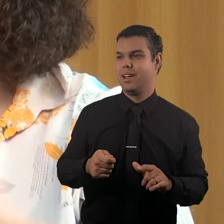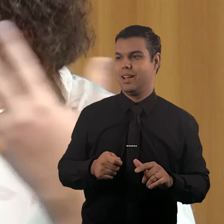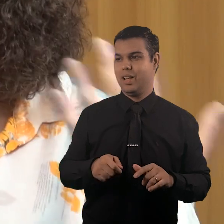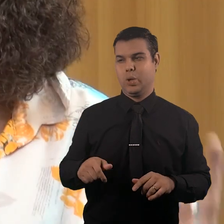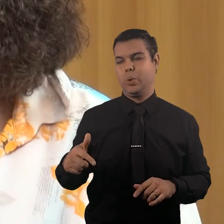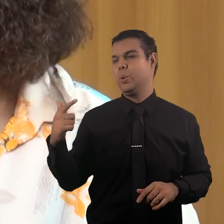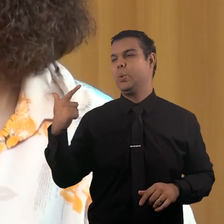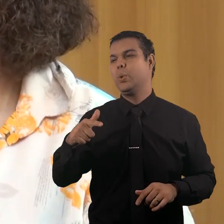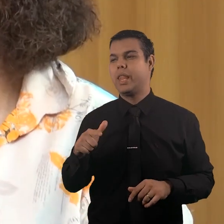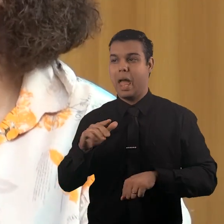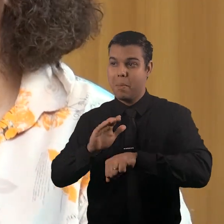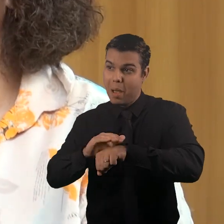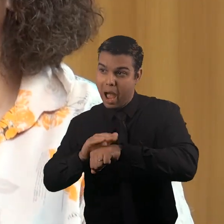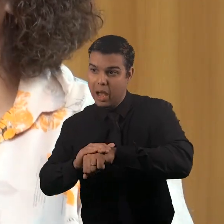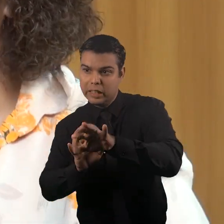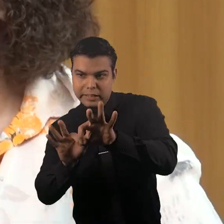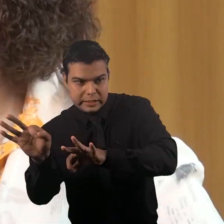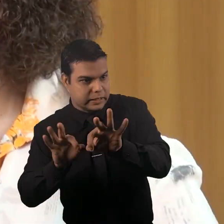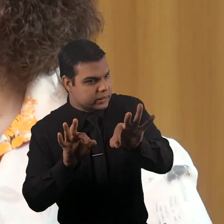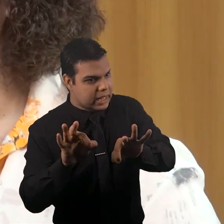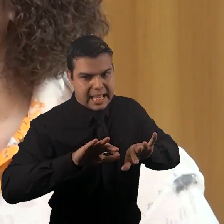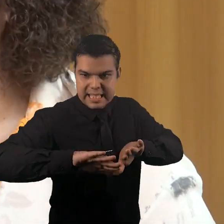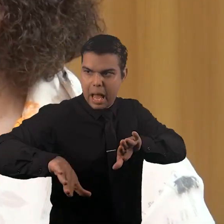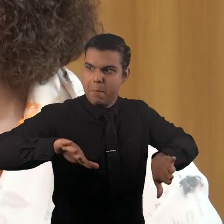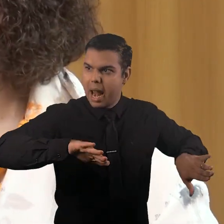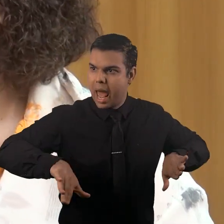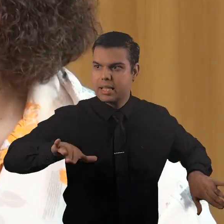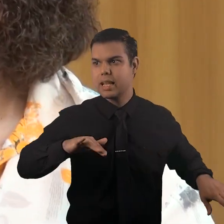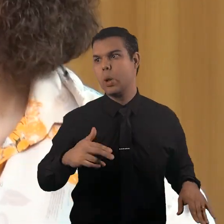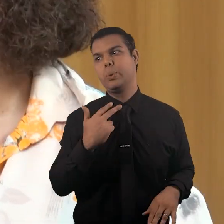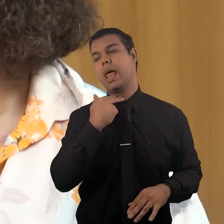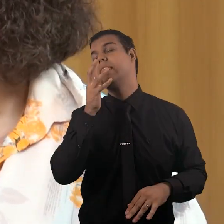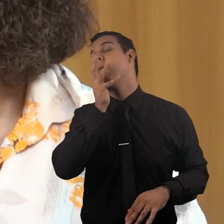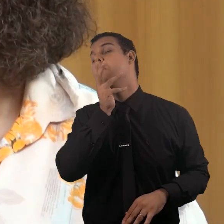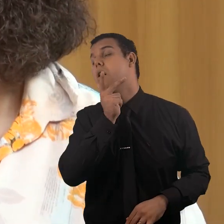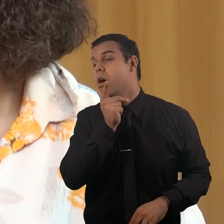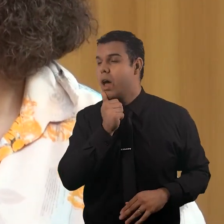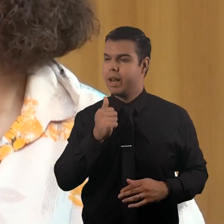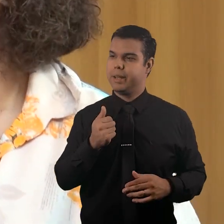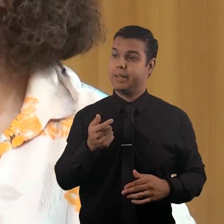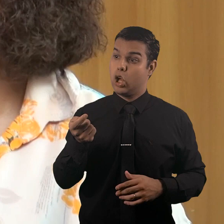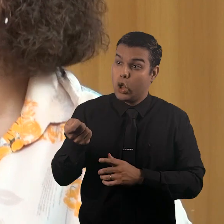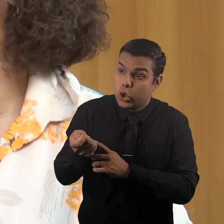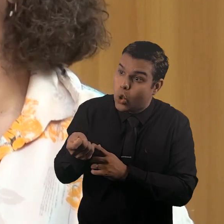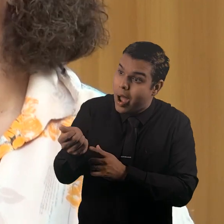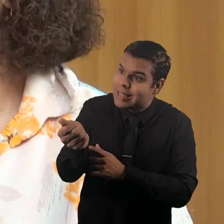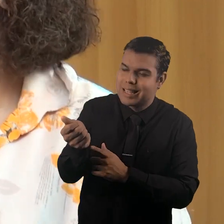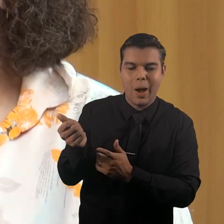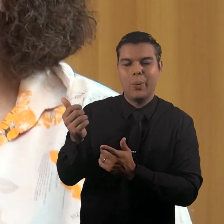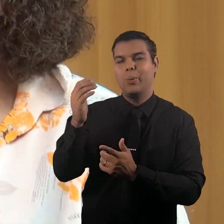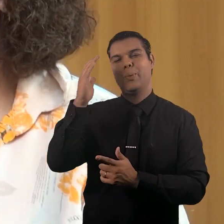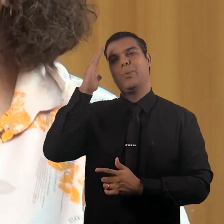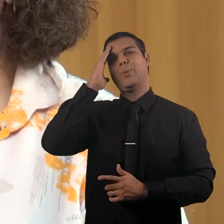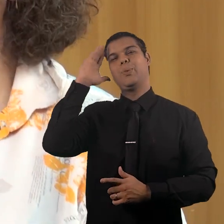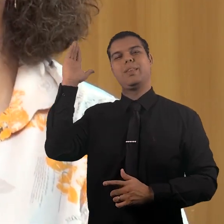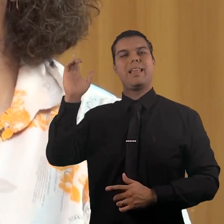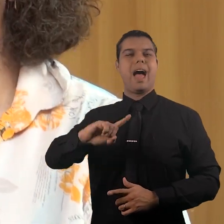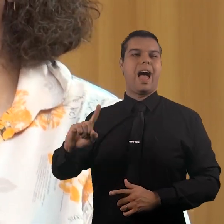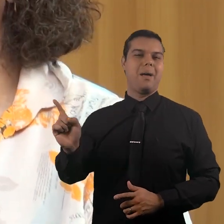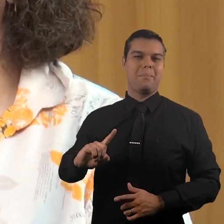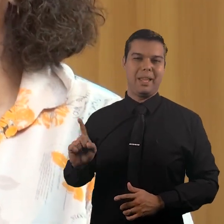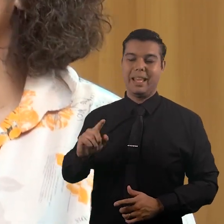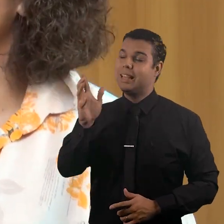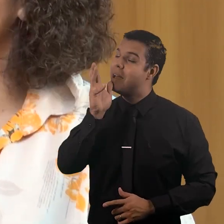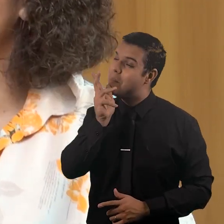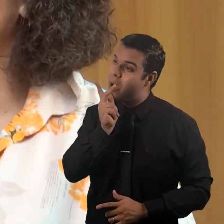esse braço humano para fazer toda essa separação. Isso demora, e aí o doador de cabelo não entende essa